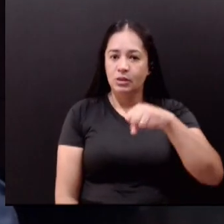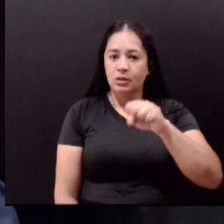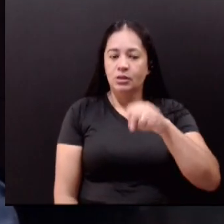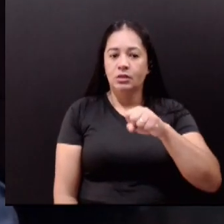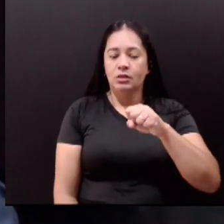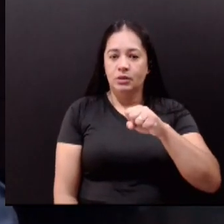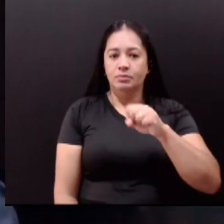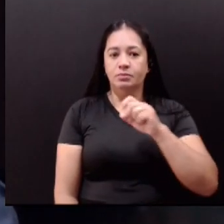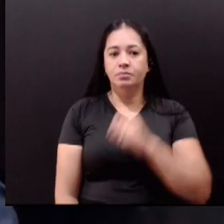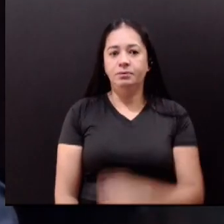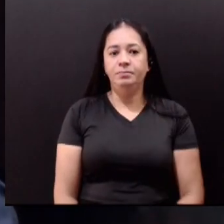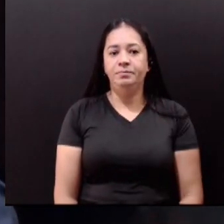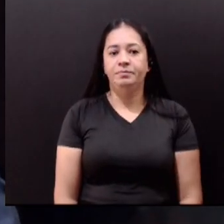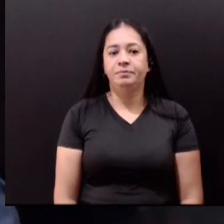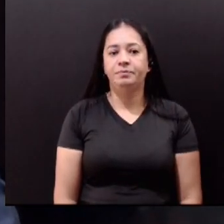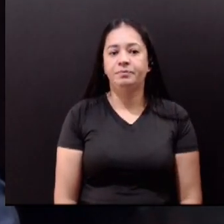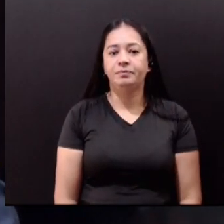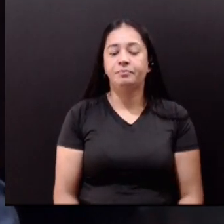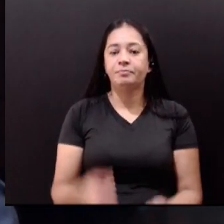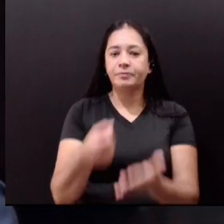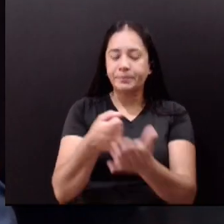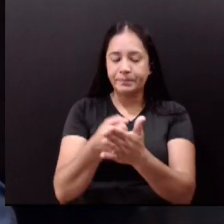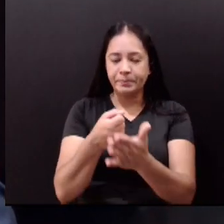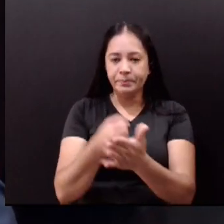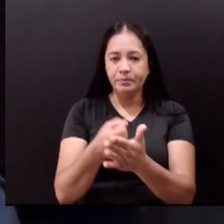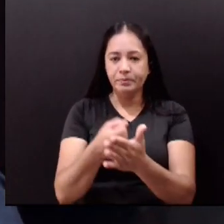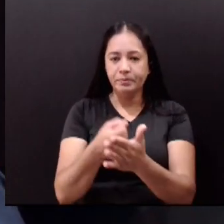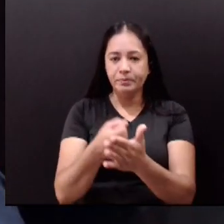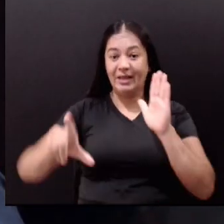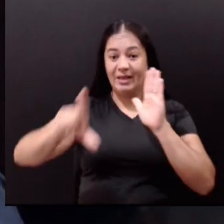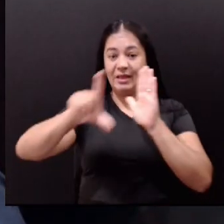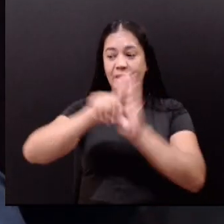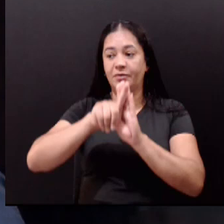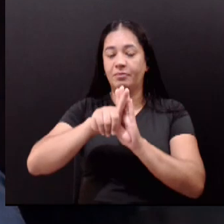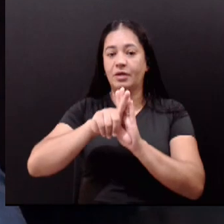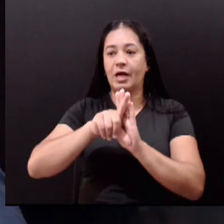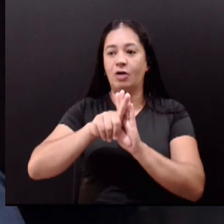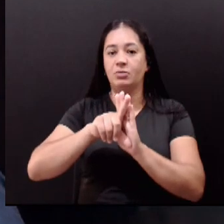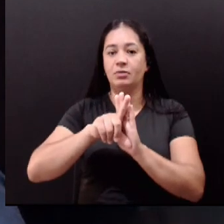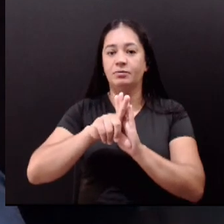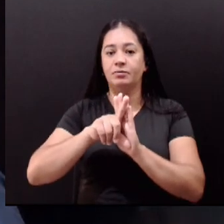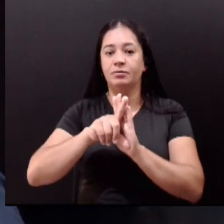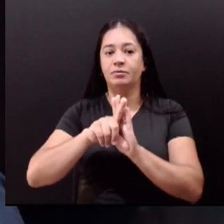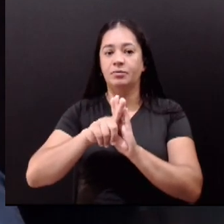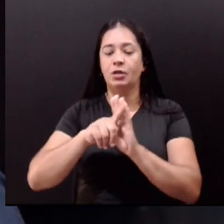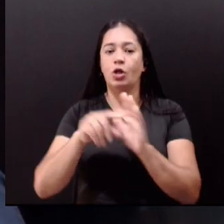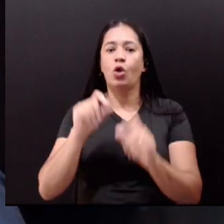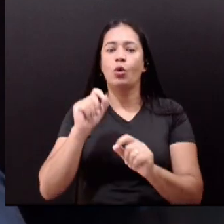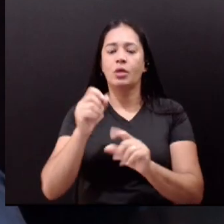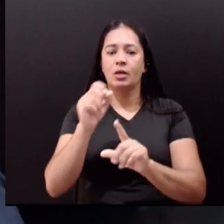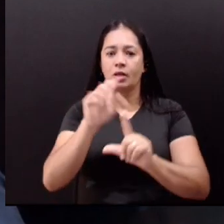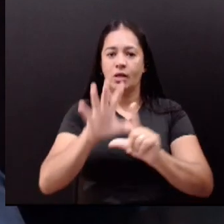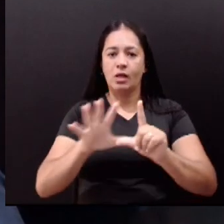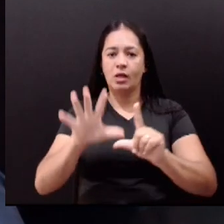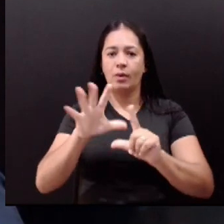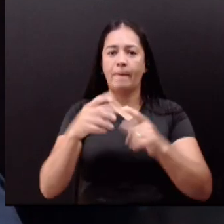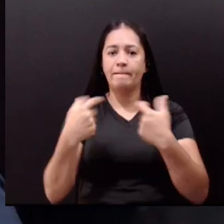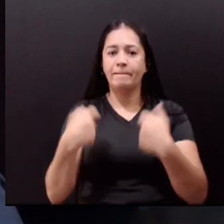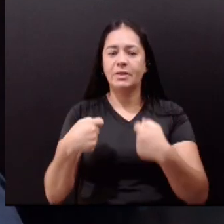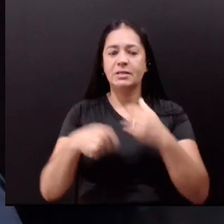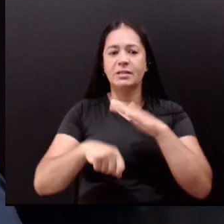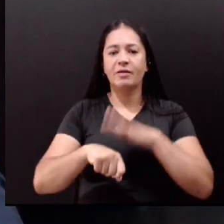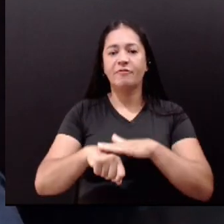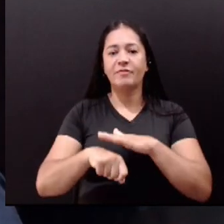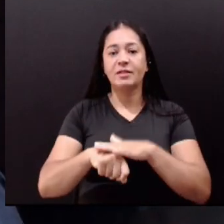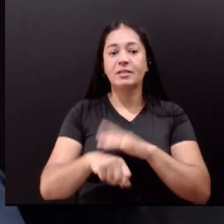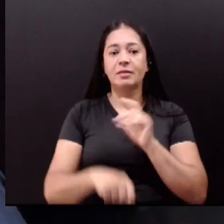uma obrigação legal sobre o que as plataformas devem fazer para coibir não